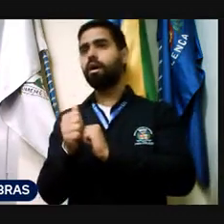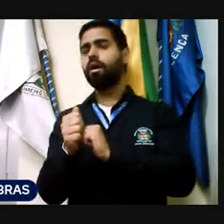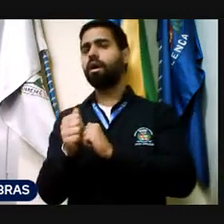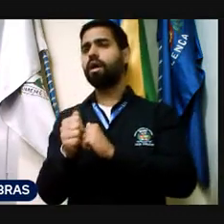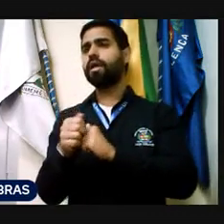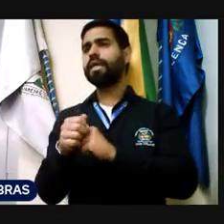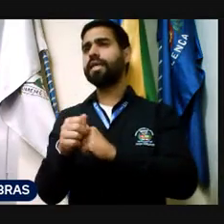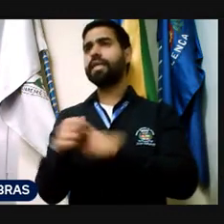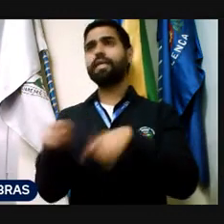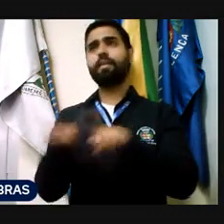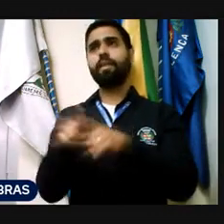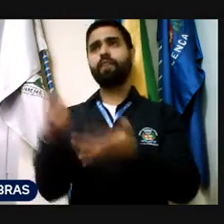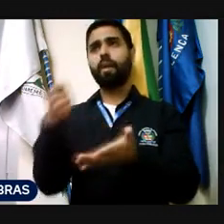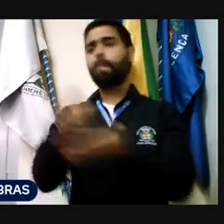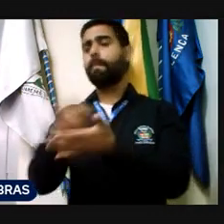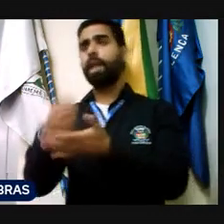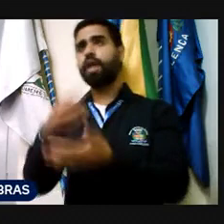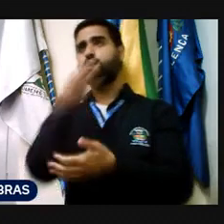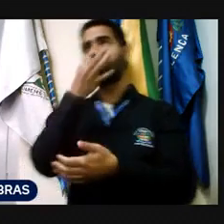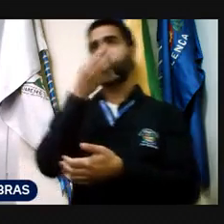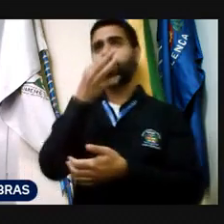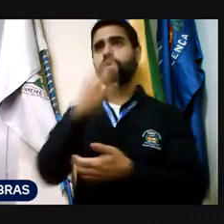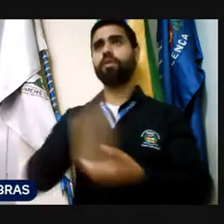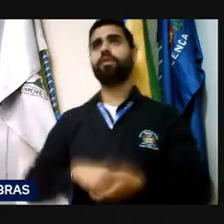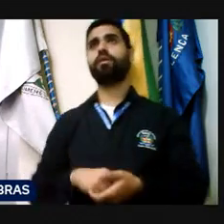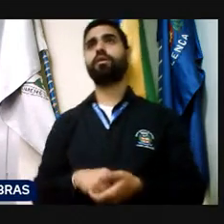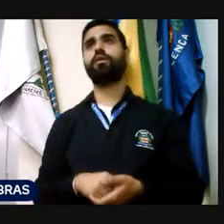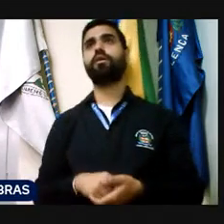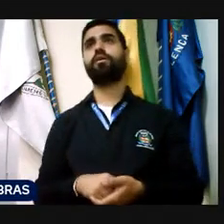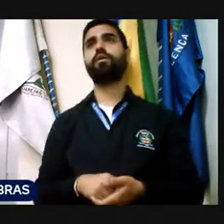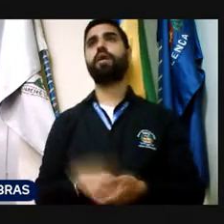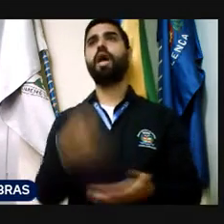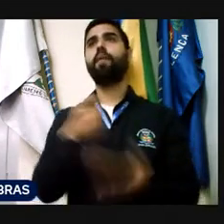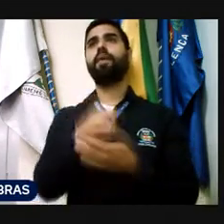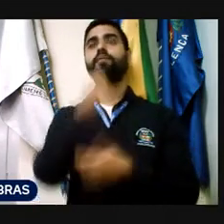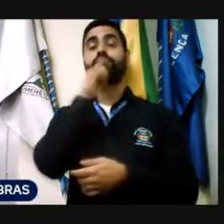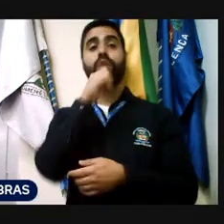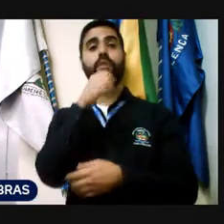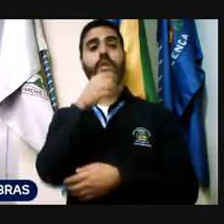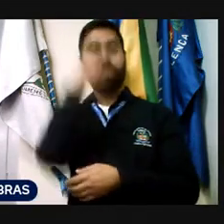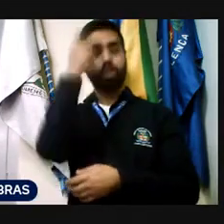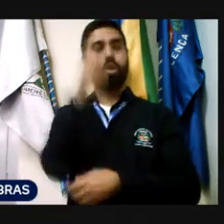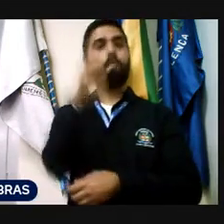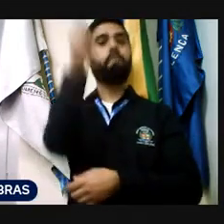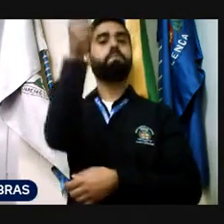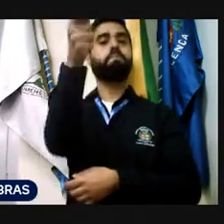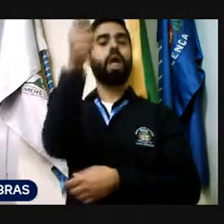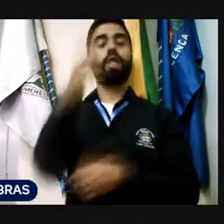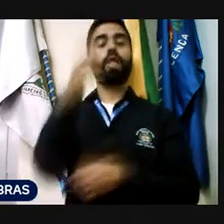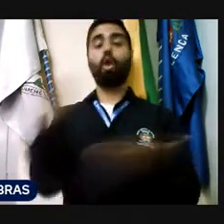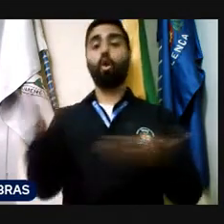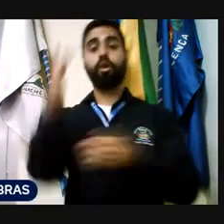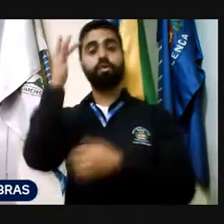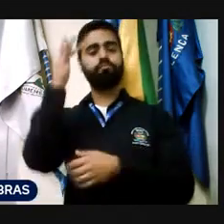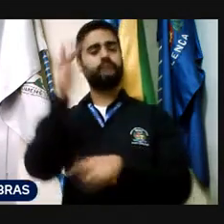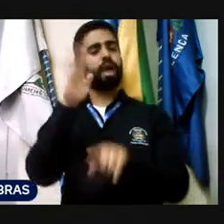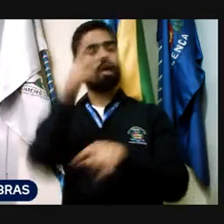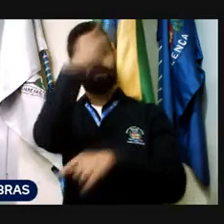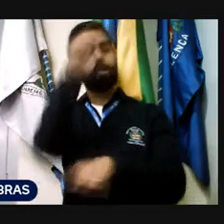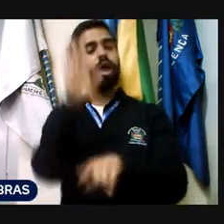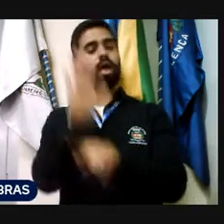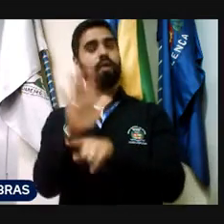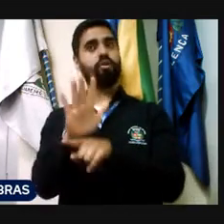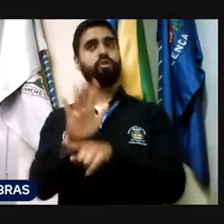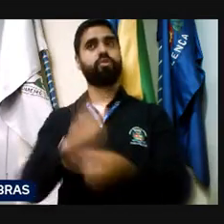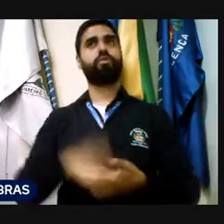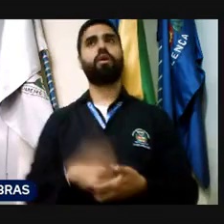esses recursos para ficar pagando juiz, para ficar pagando bandeirinha. Então, hoje, a prefeitura facilitou um pouquinho. Então, eu vou agradecer